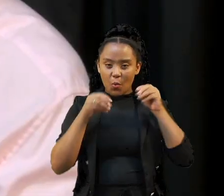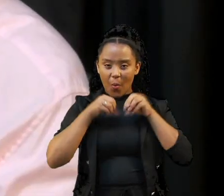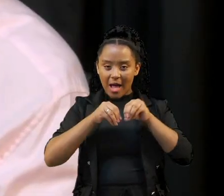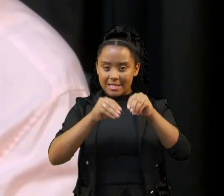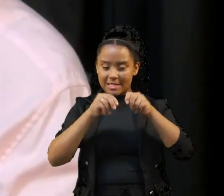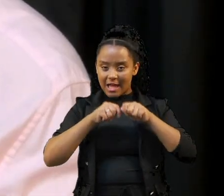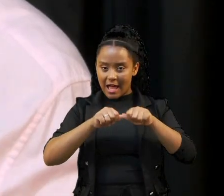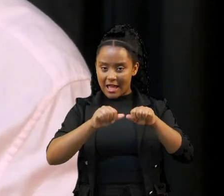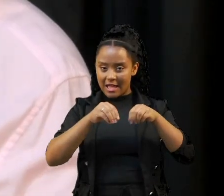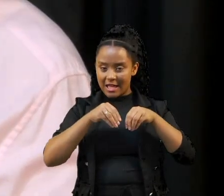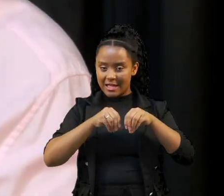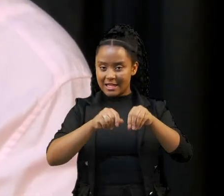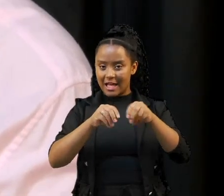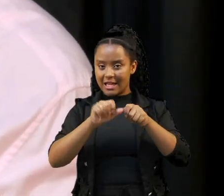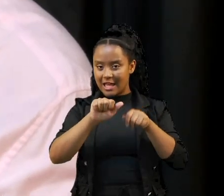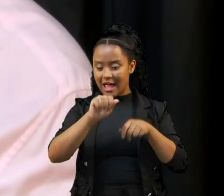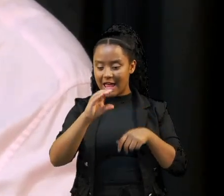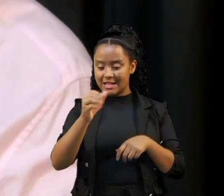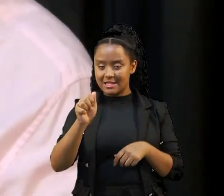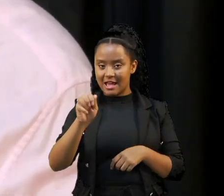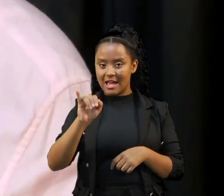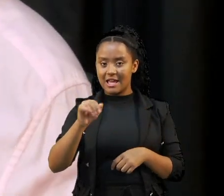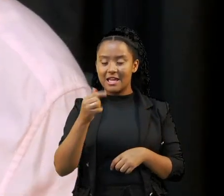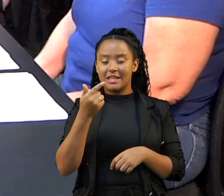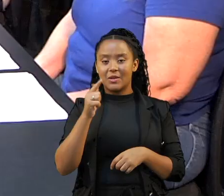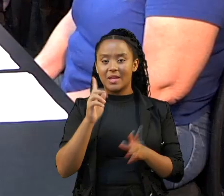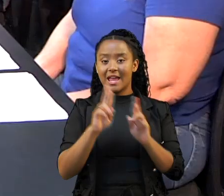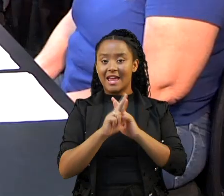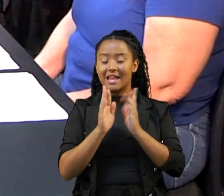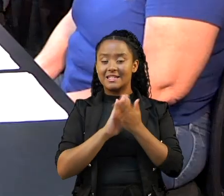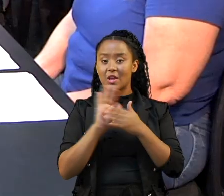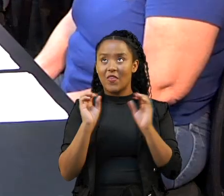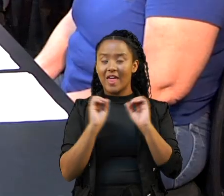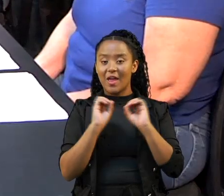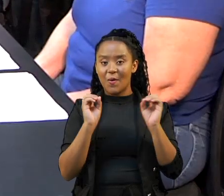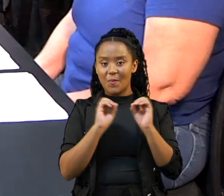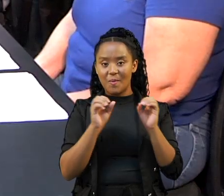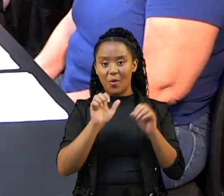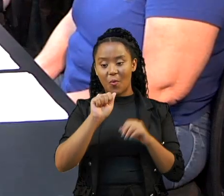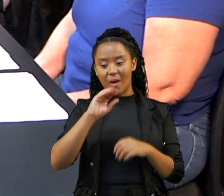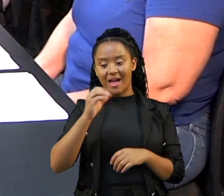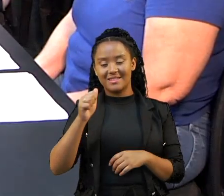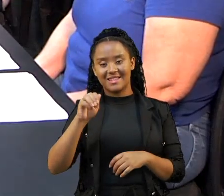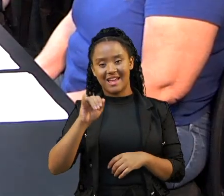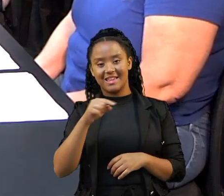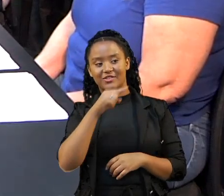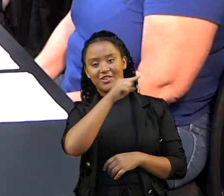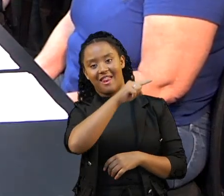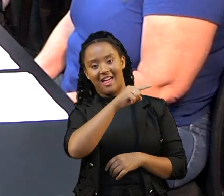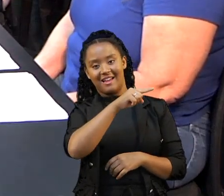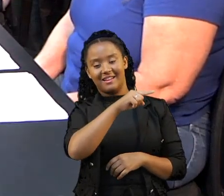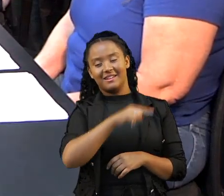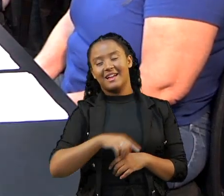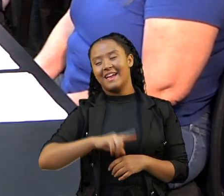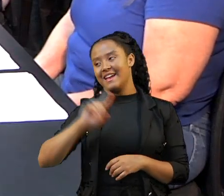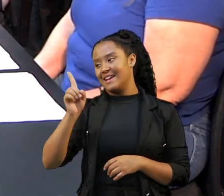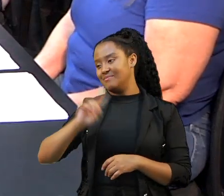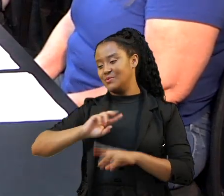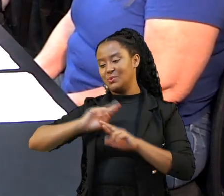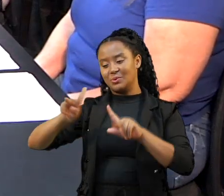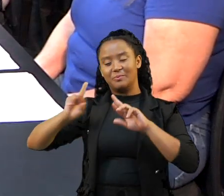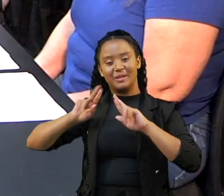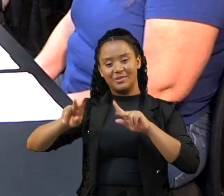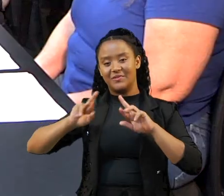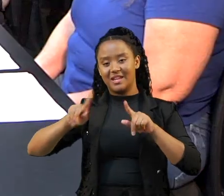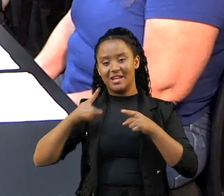daqui não tem nada a ver com o açaí de lá. Não tem nada a ver, porque lá a gente come o açaí puro,